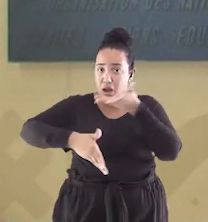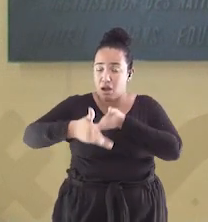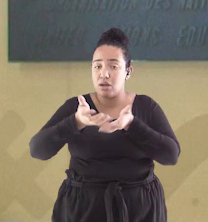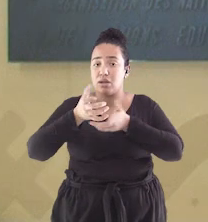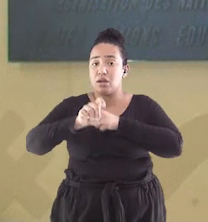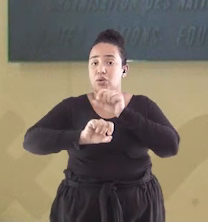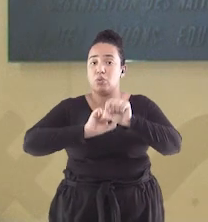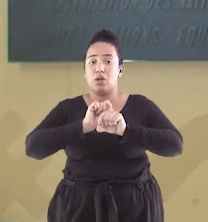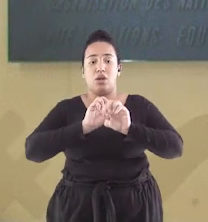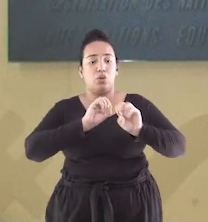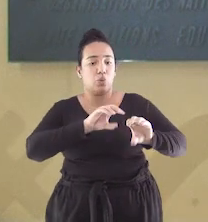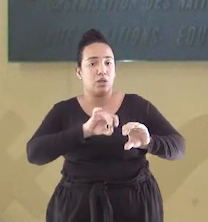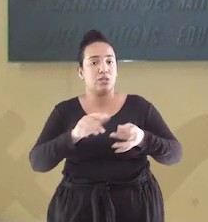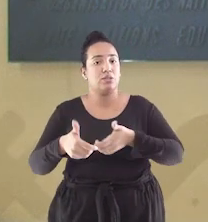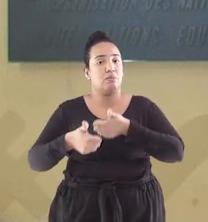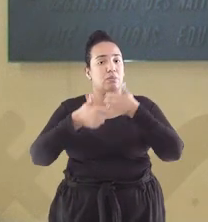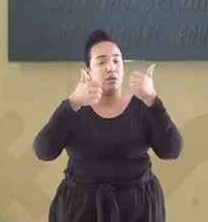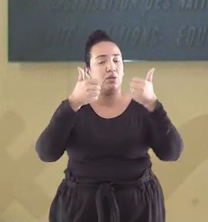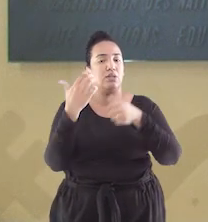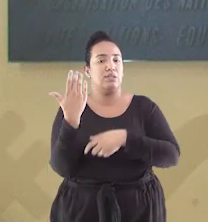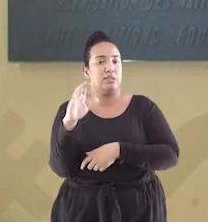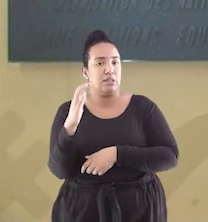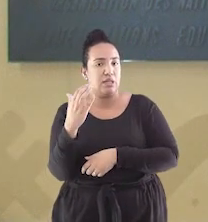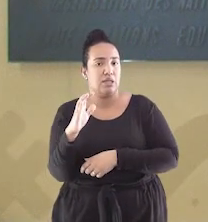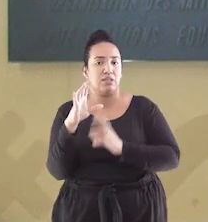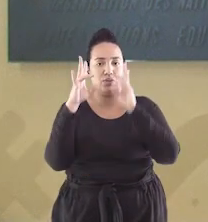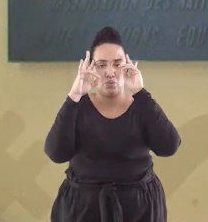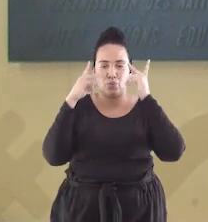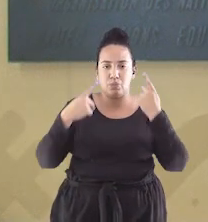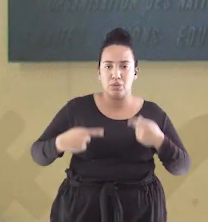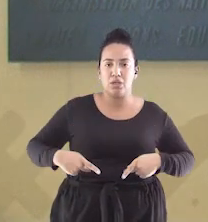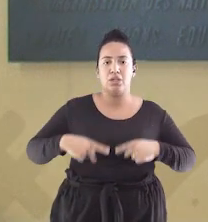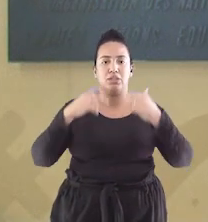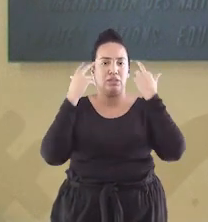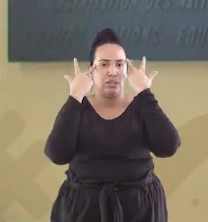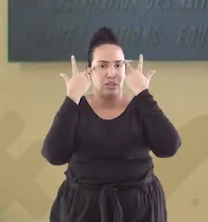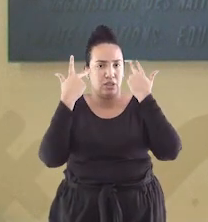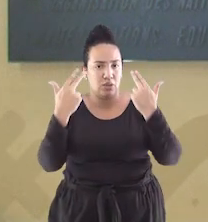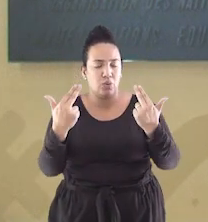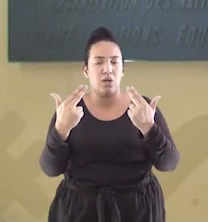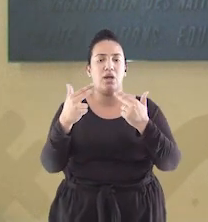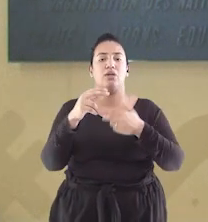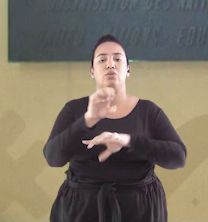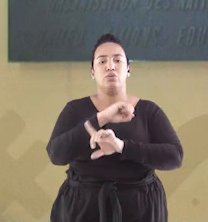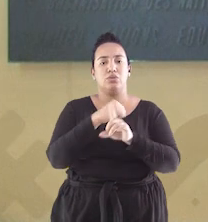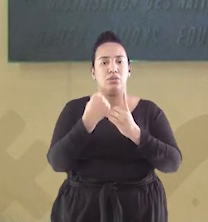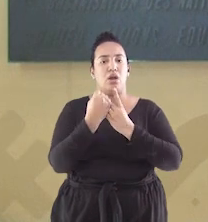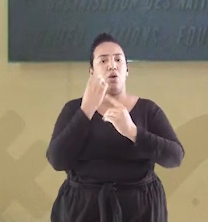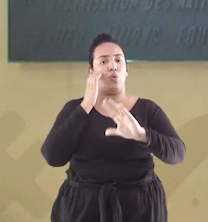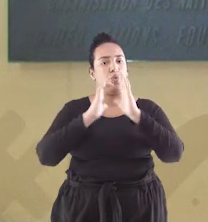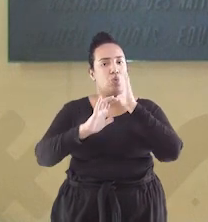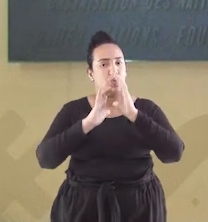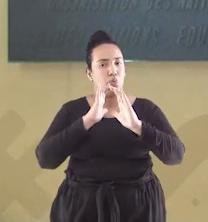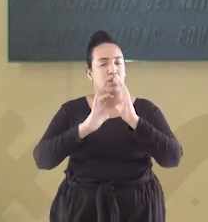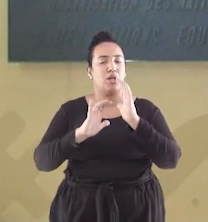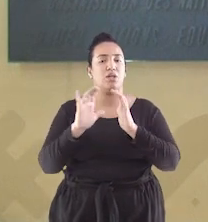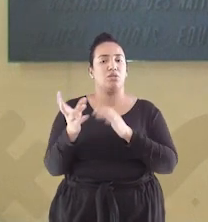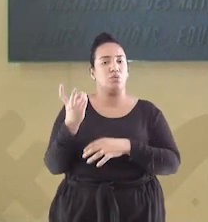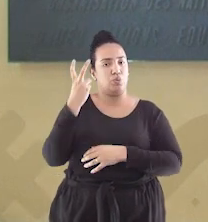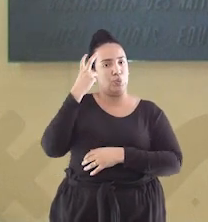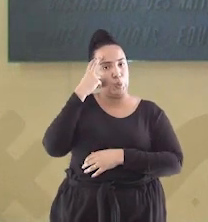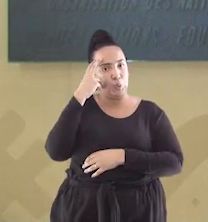buscando uma melhora na educação, ciências naturais, ciências humanas, sociais, cultura, comunicação e